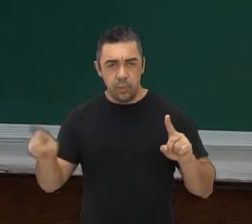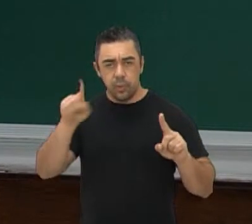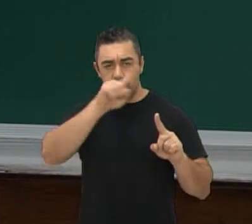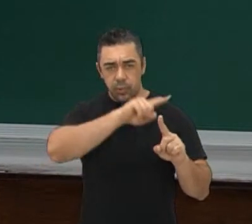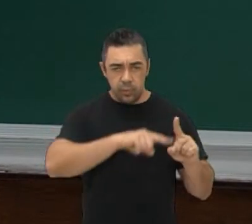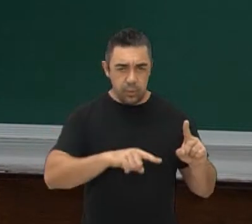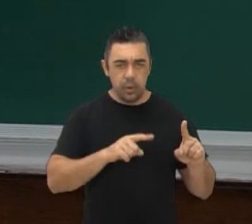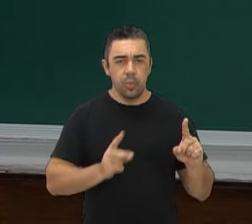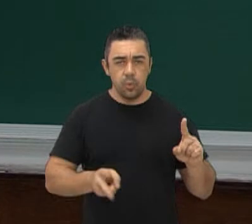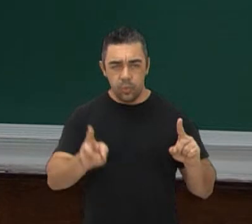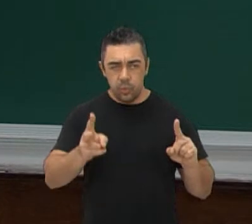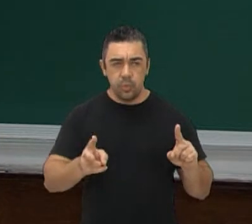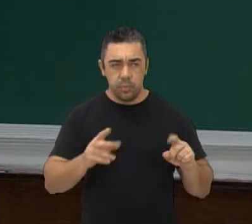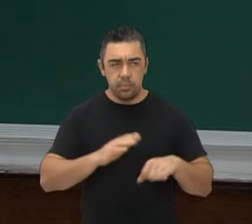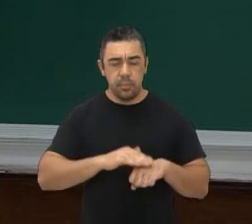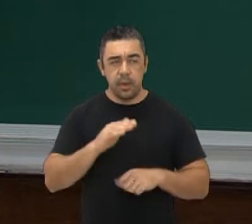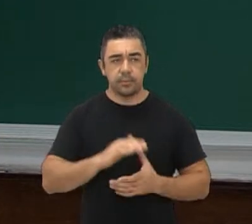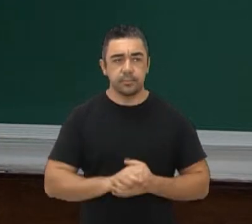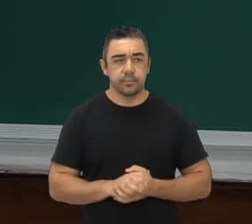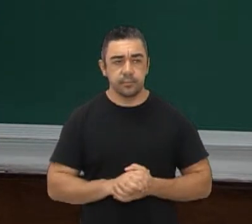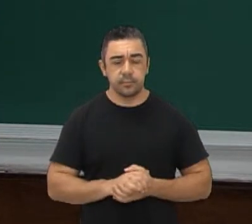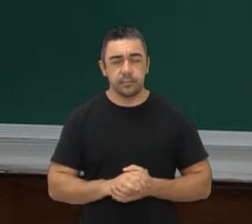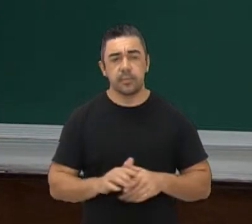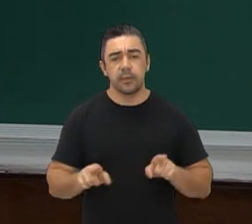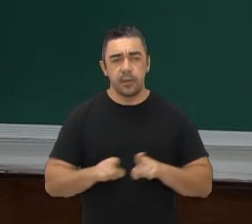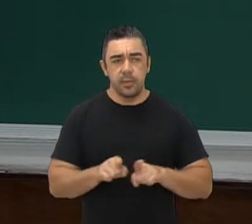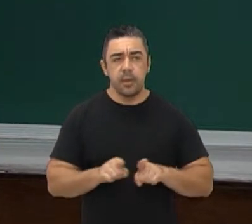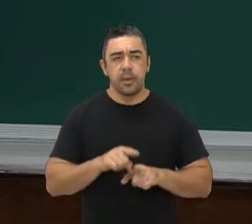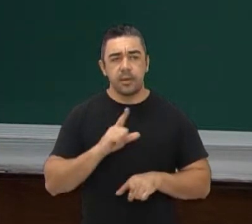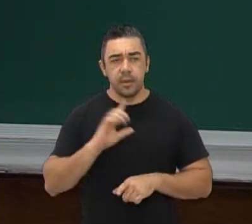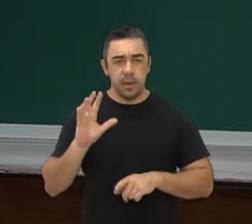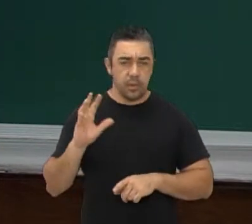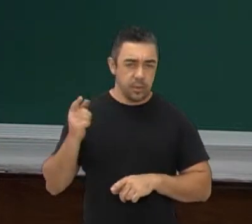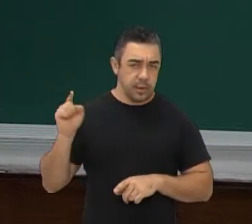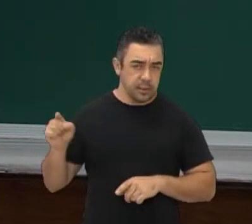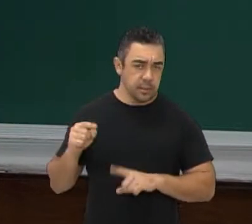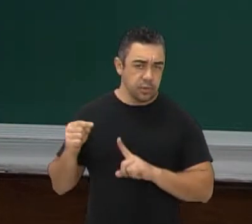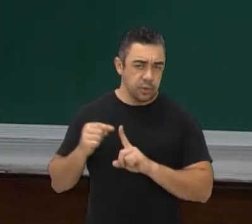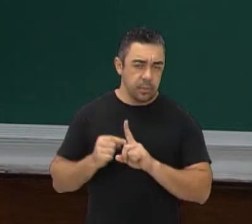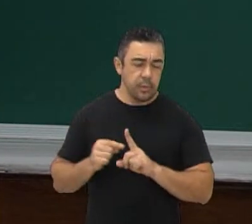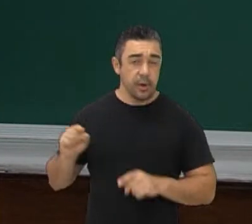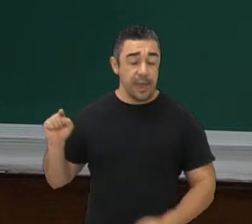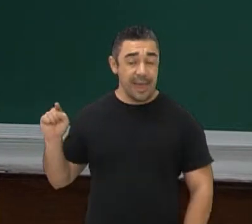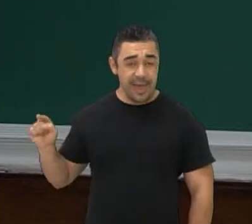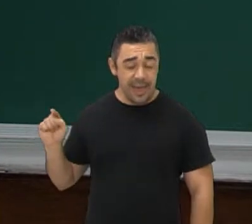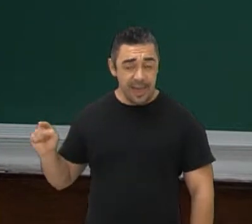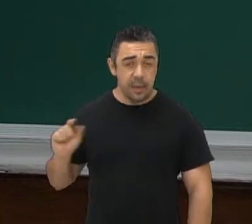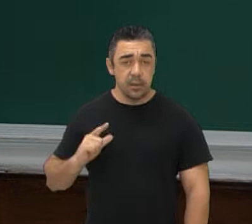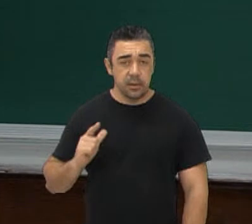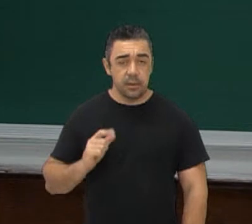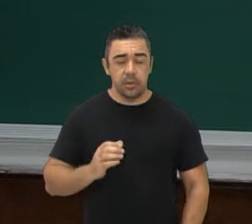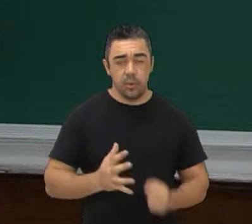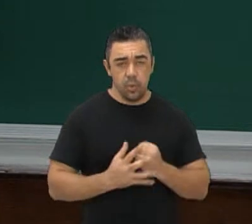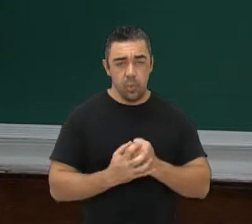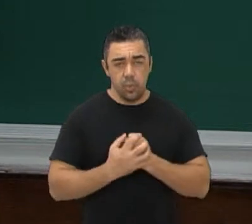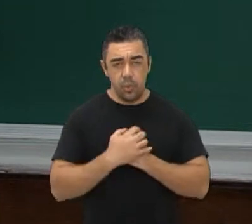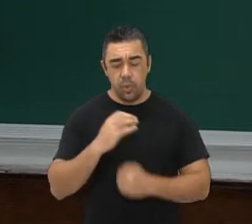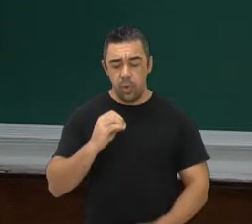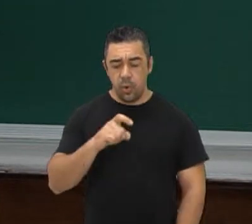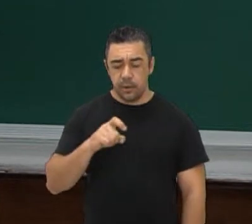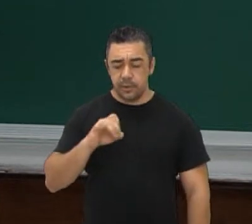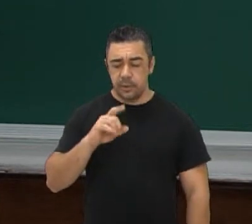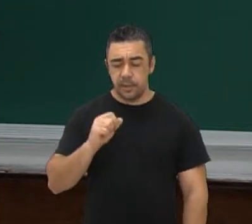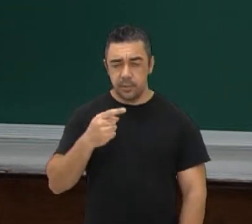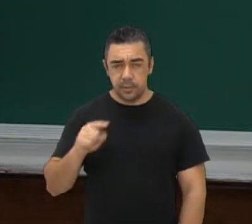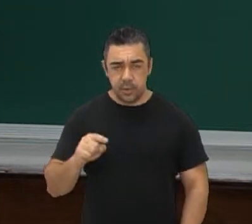tempo. E aí, a gente tem as semirreações que ocorrem nesse tipo de pilha. Então, nessa aqui, a gente tem a oxidação que ocorre lá